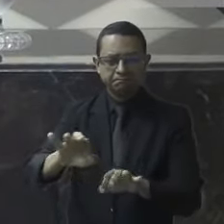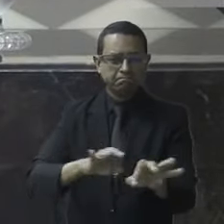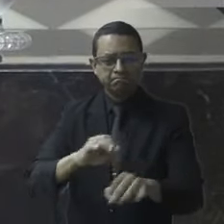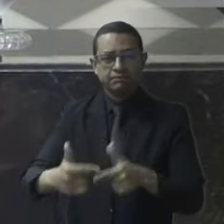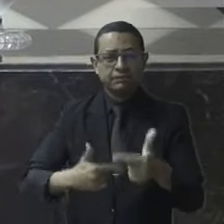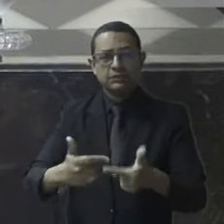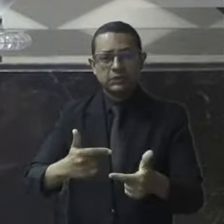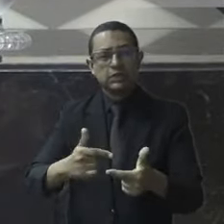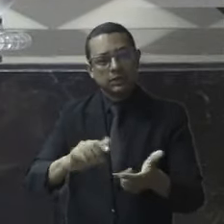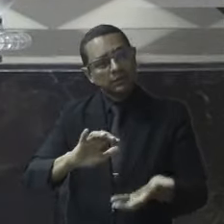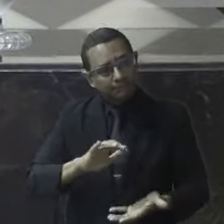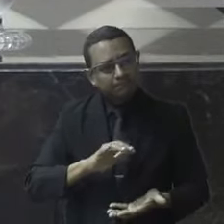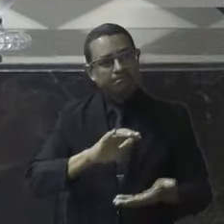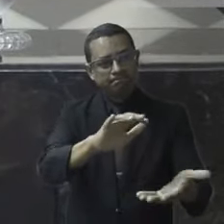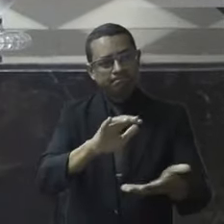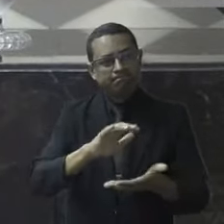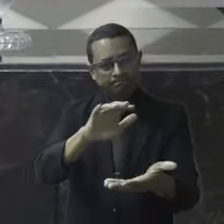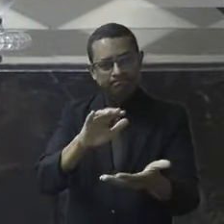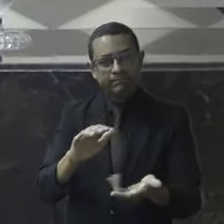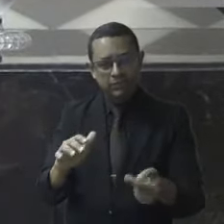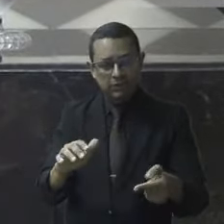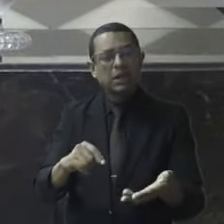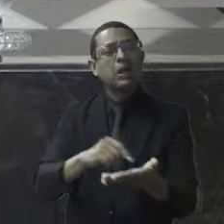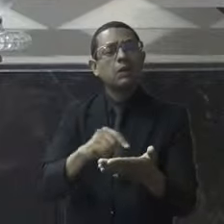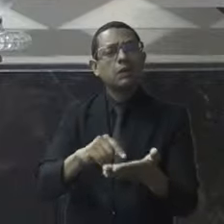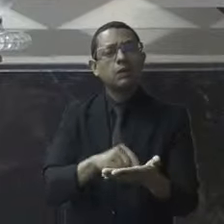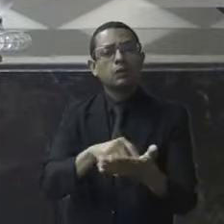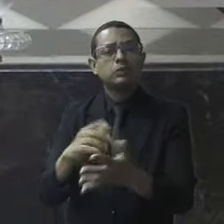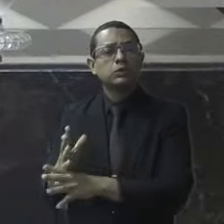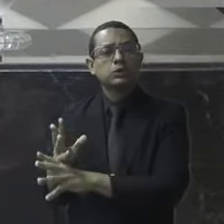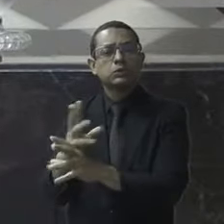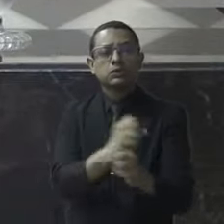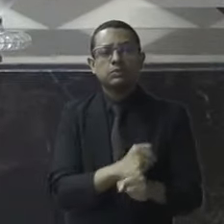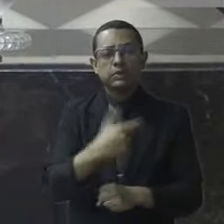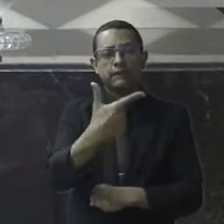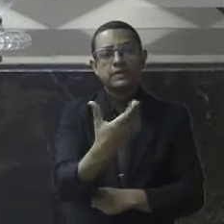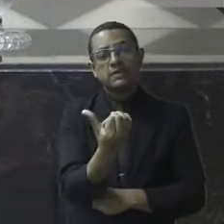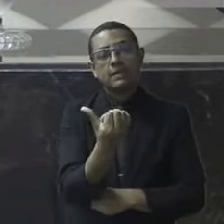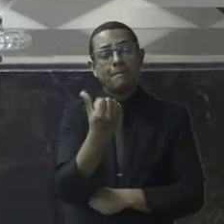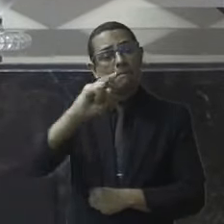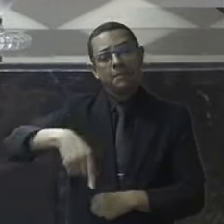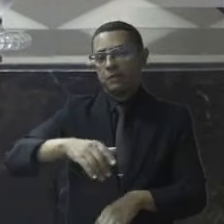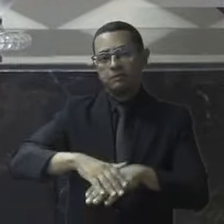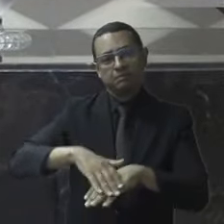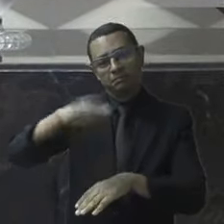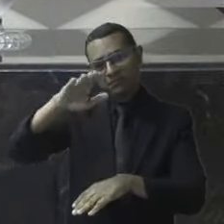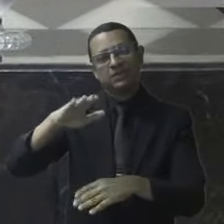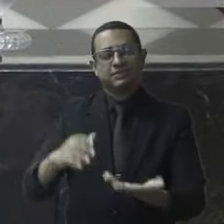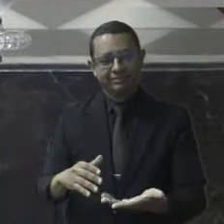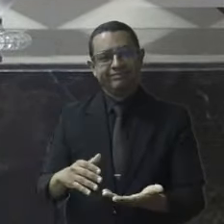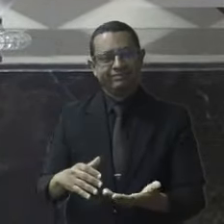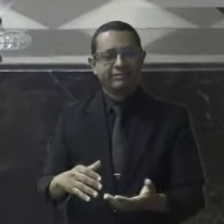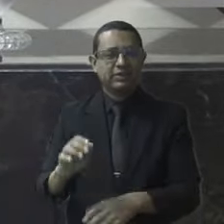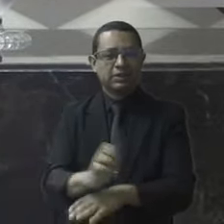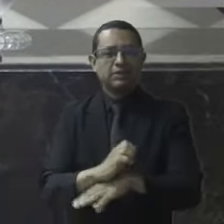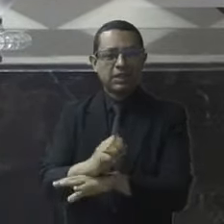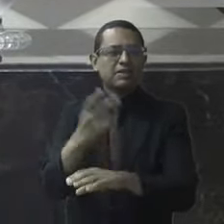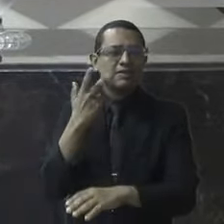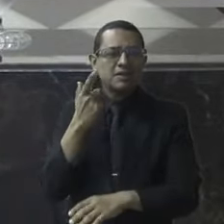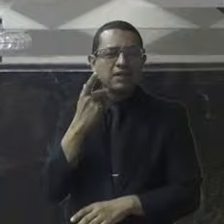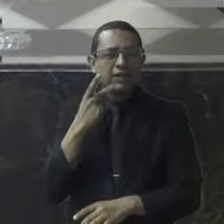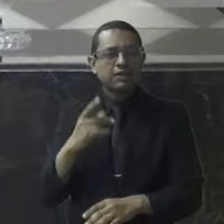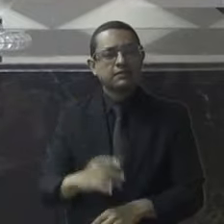para distribuir mais de 26 mil urnas em todo o estado do Ceará, no caso